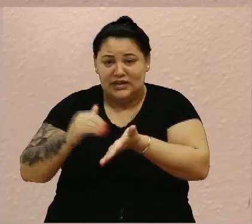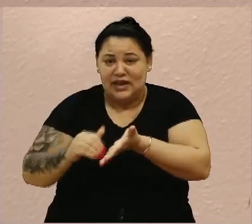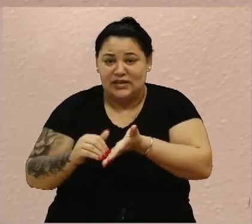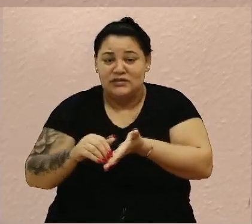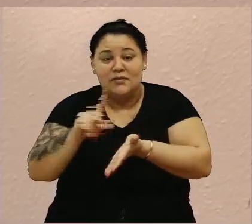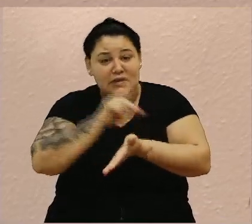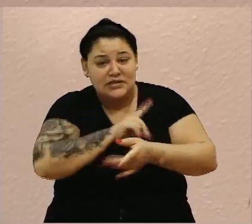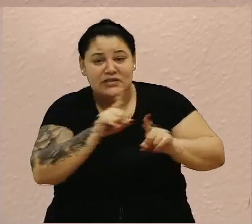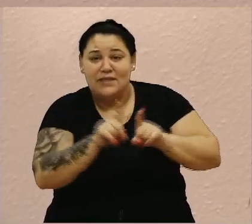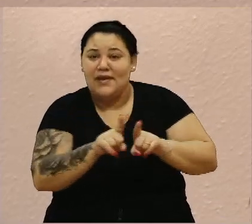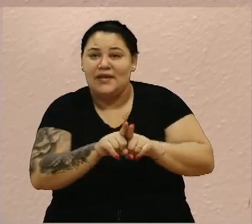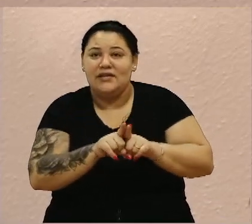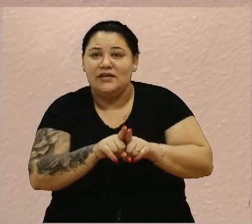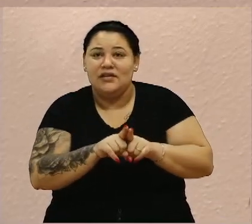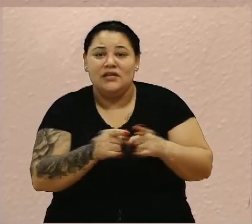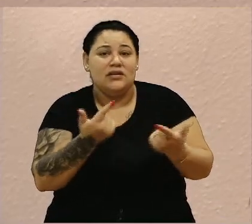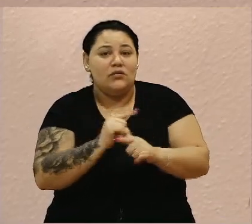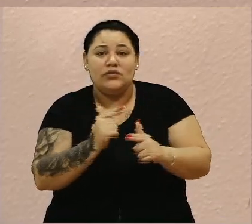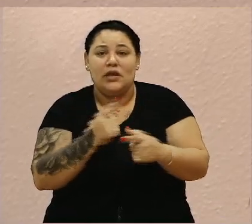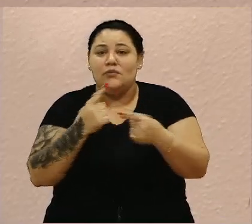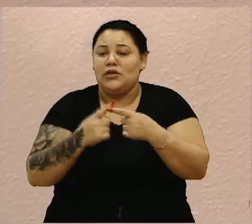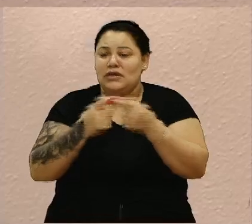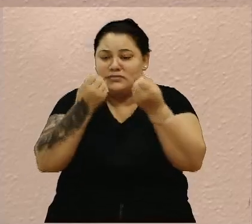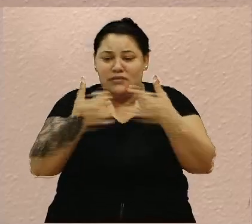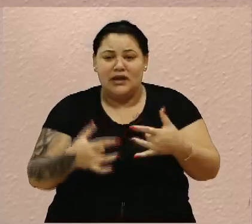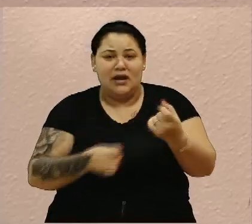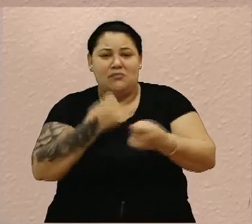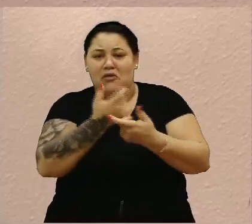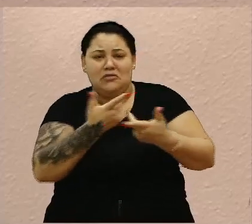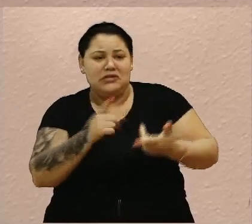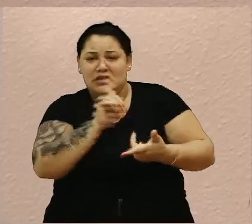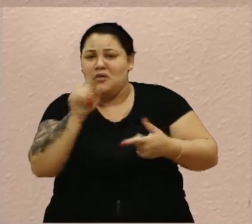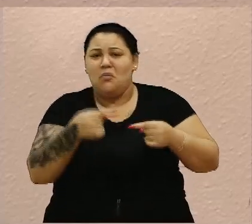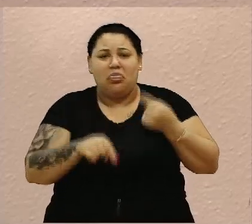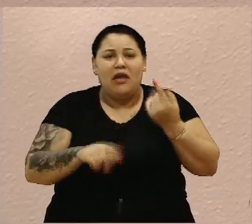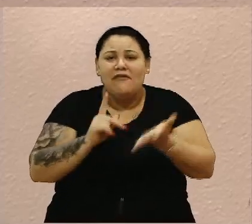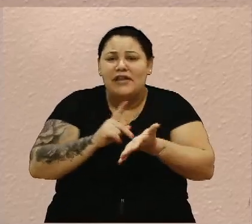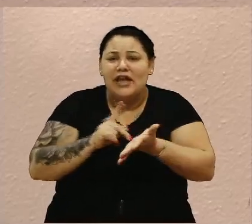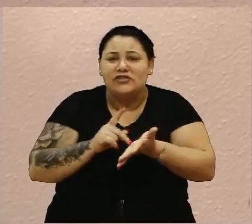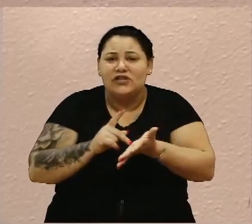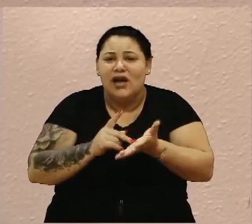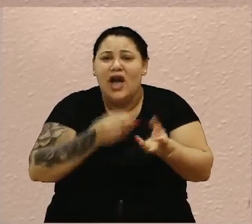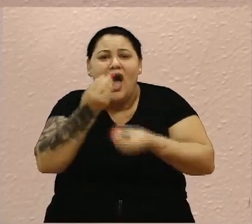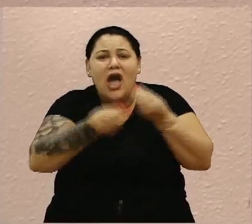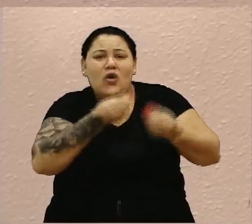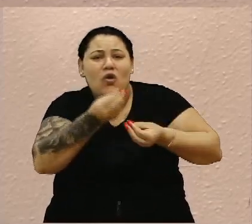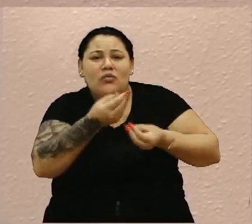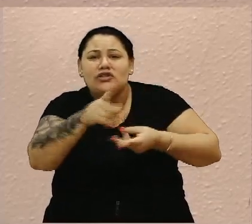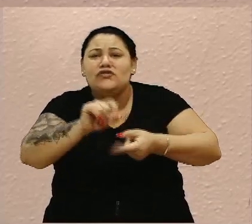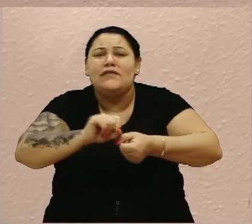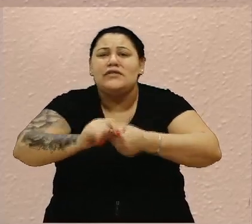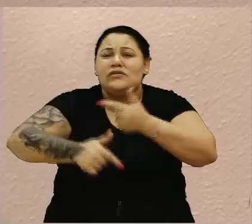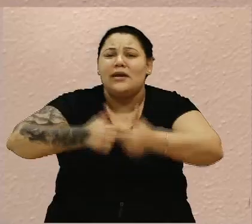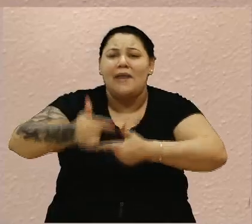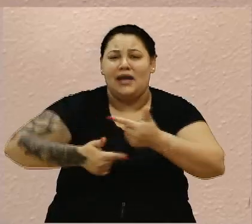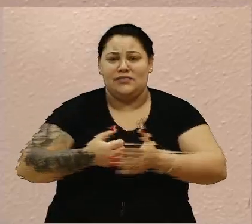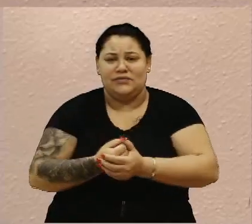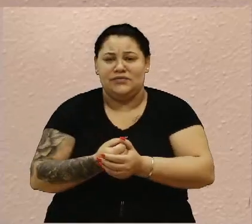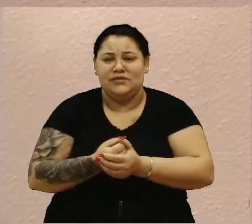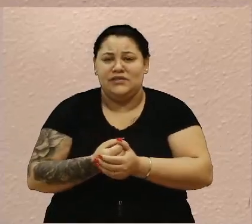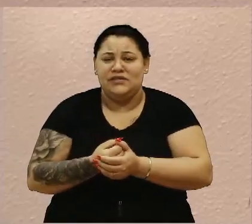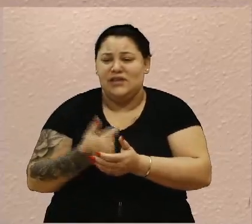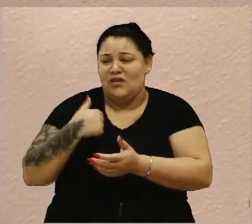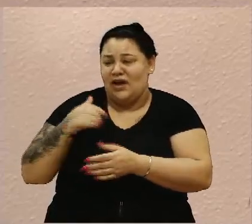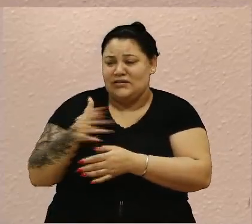porquê eles falarem uma coisa para a gente que não é verdade. Aí como que a gente vai trabalhar, né? Então, por mais que eu